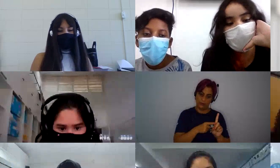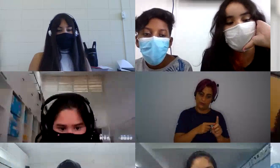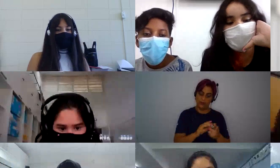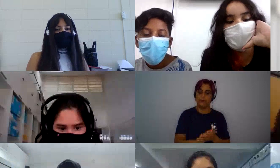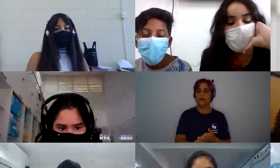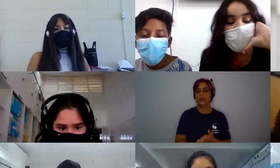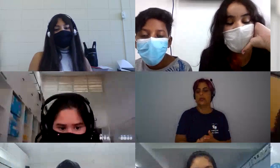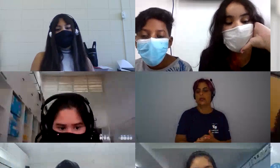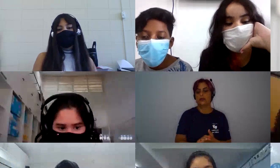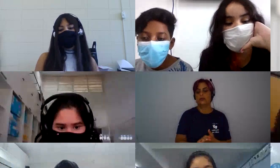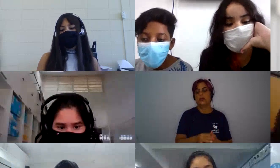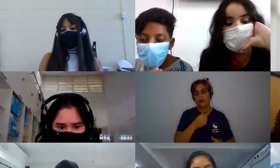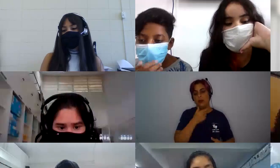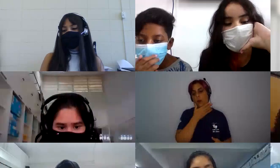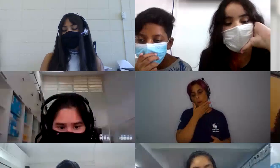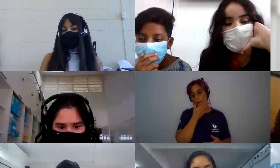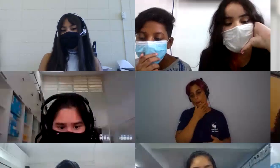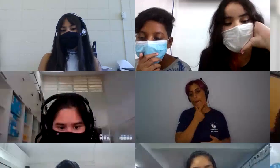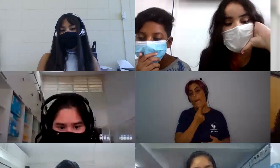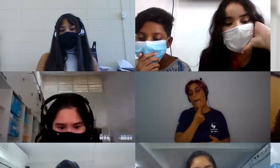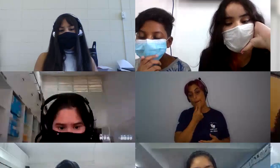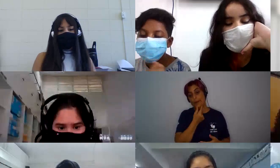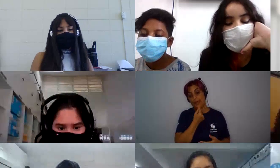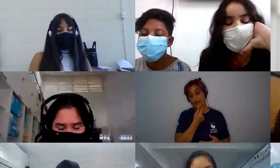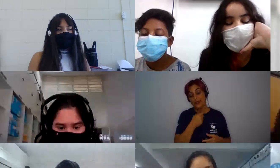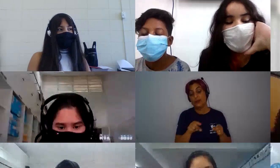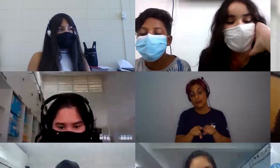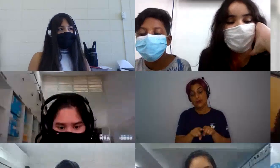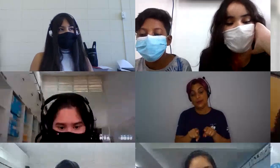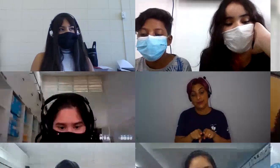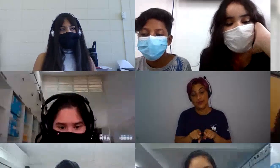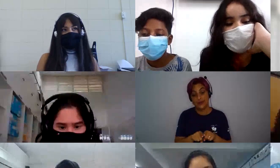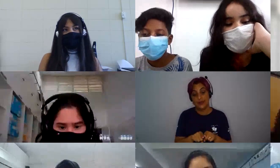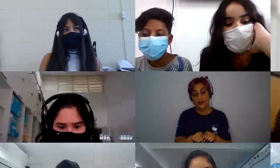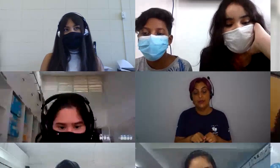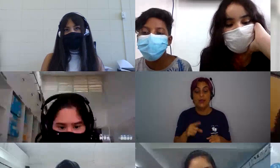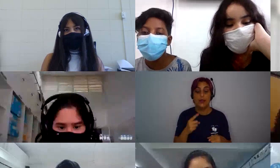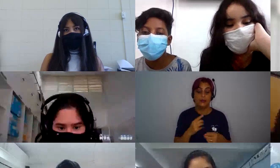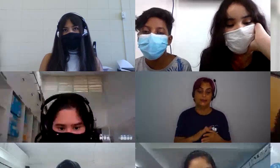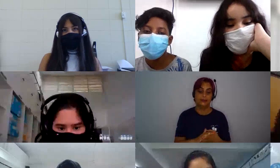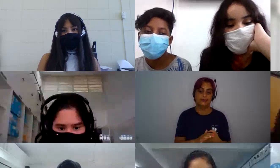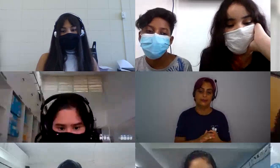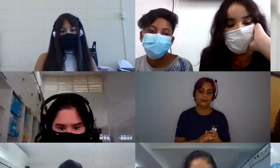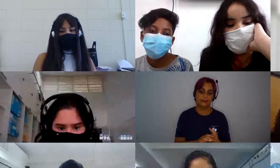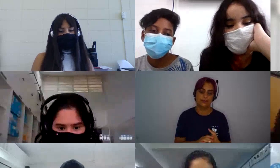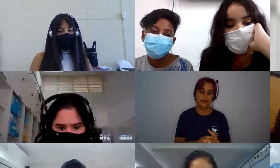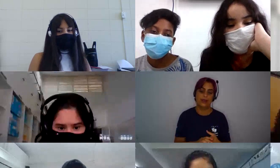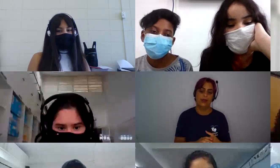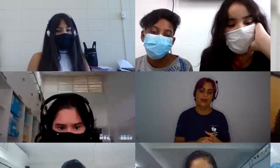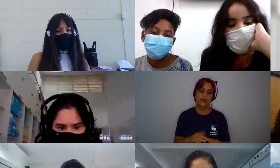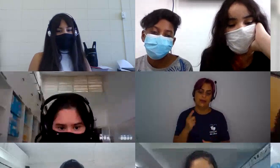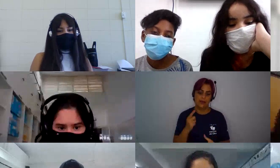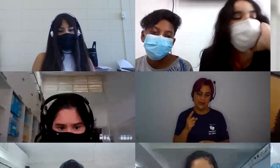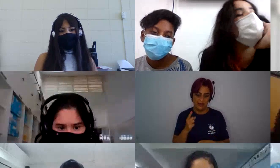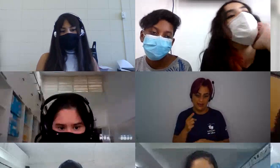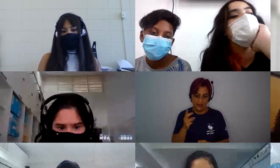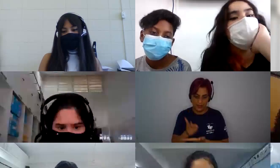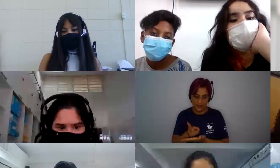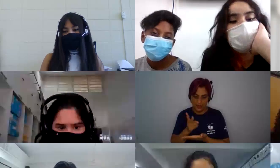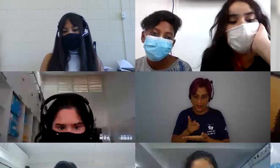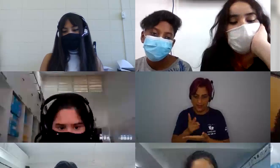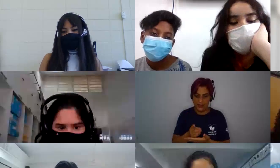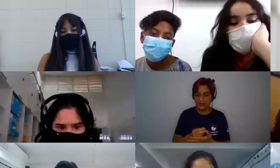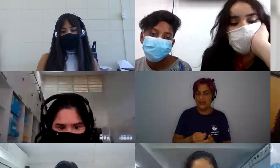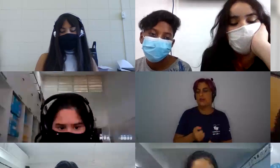O menino tem participação nessa discussão grande, né? Porque que ela não fez sozinha. Cada líquido que o menino ejacula, cada vez que o